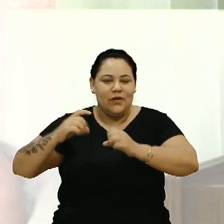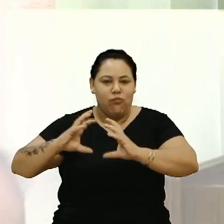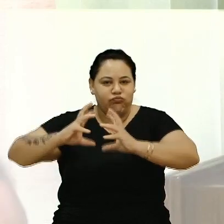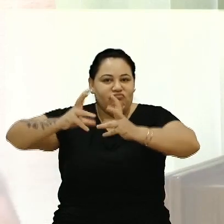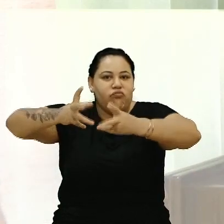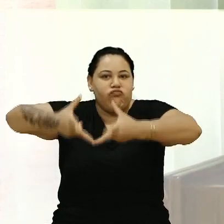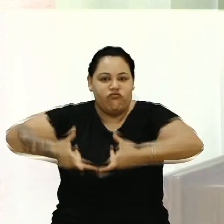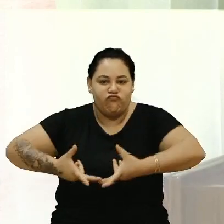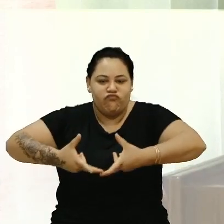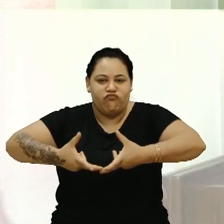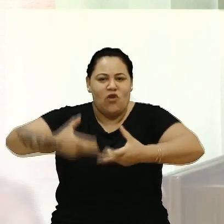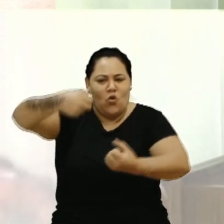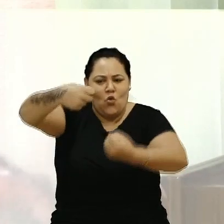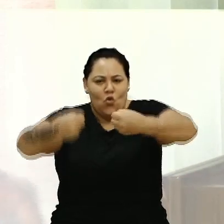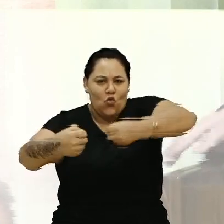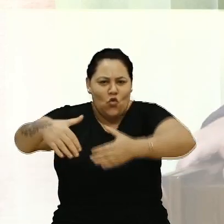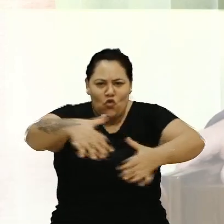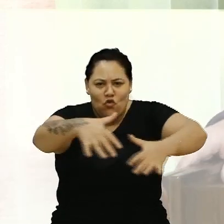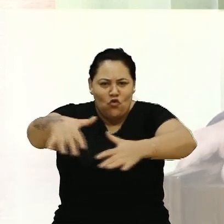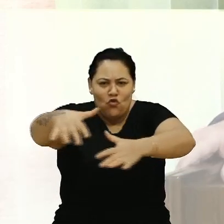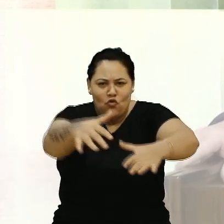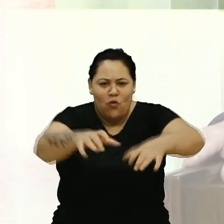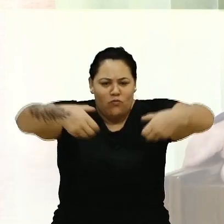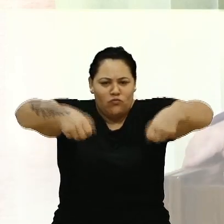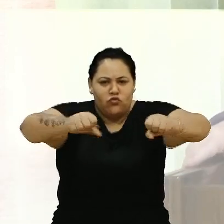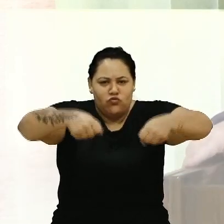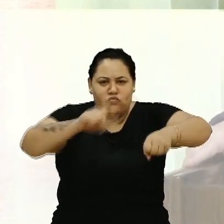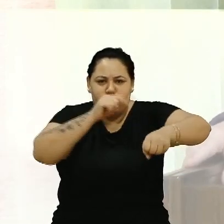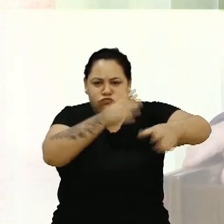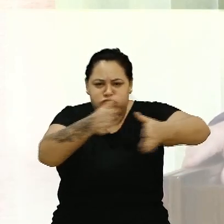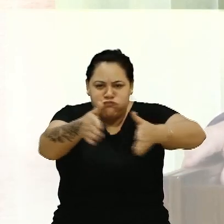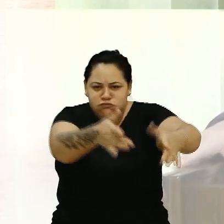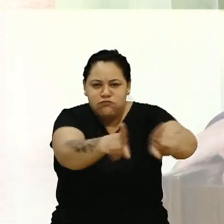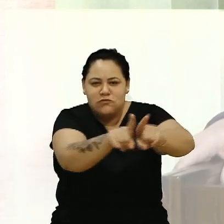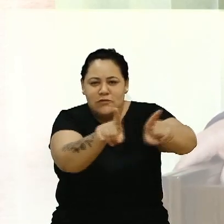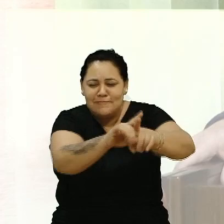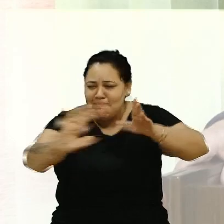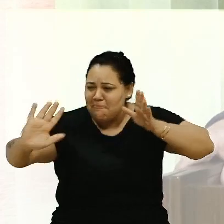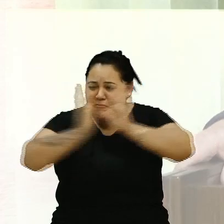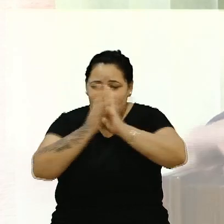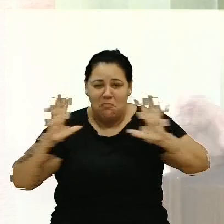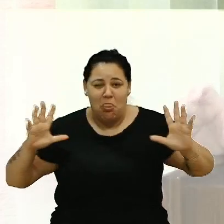e enfrentando a maior catástrofe climática do Rio Grande do Sul.